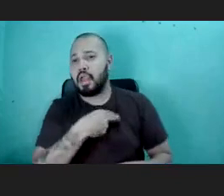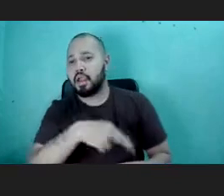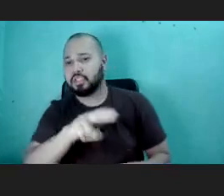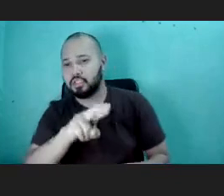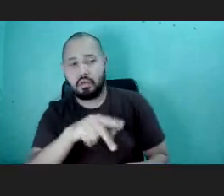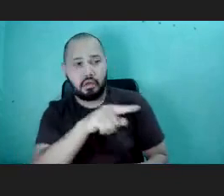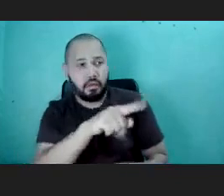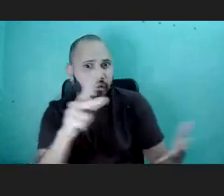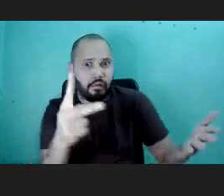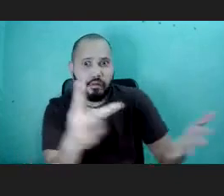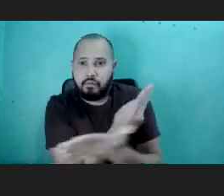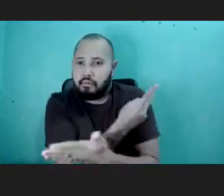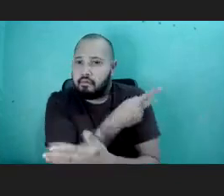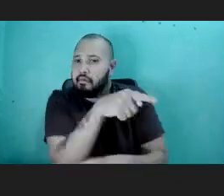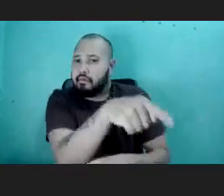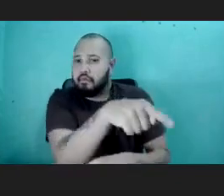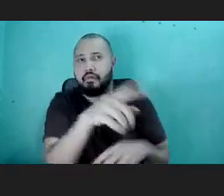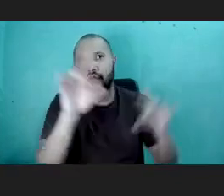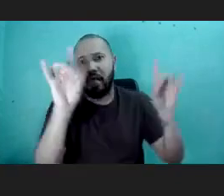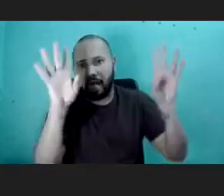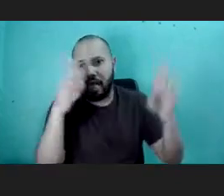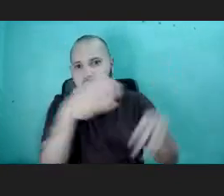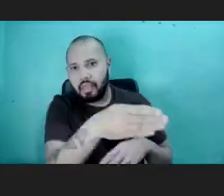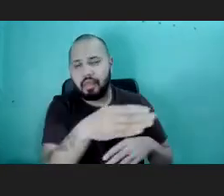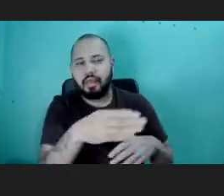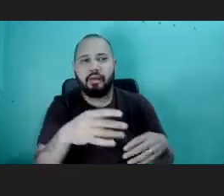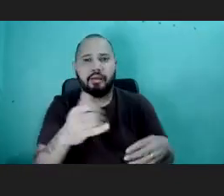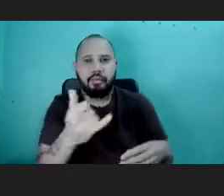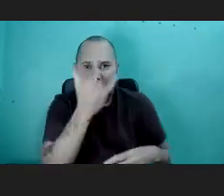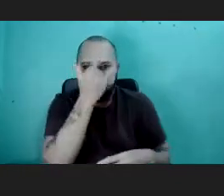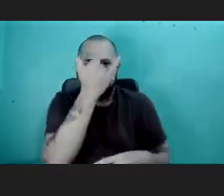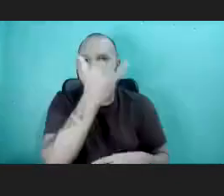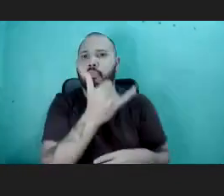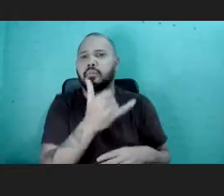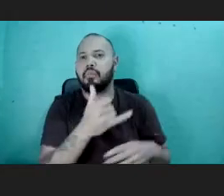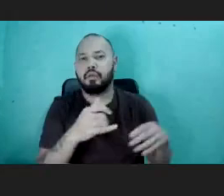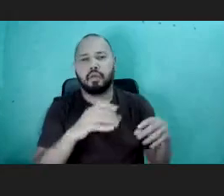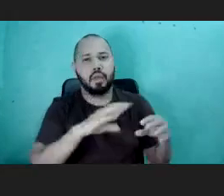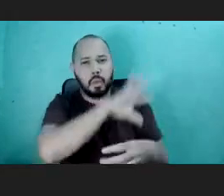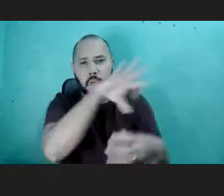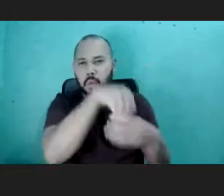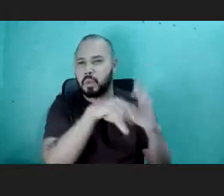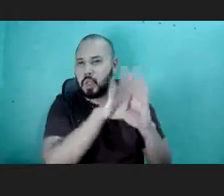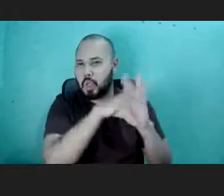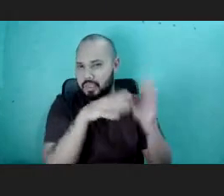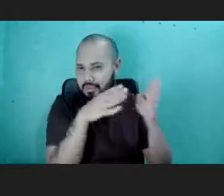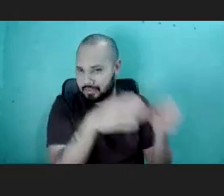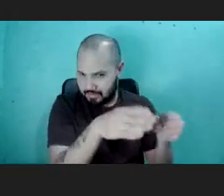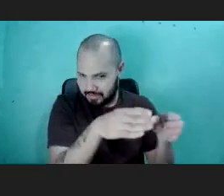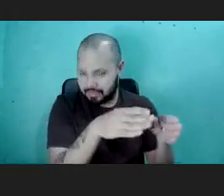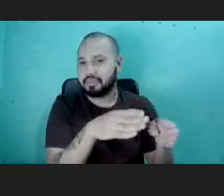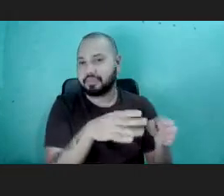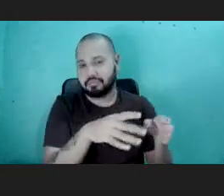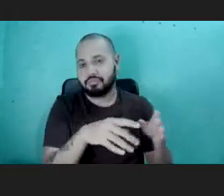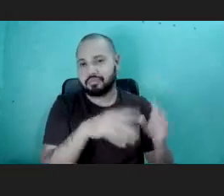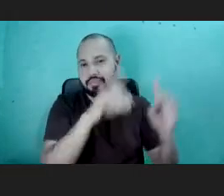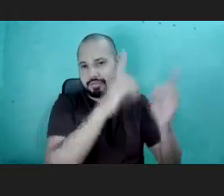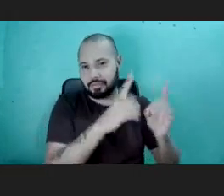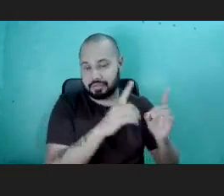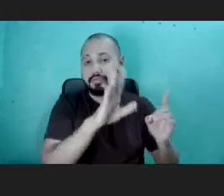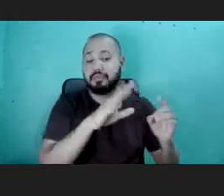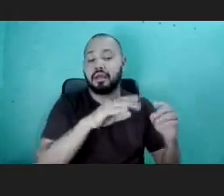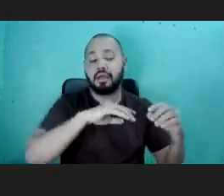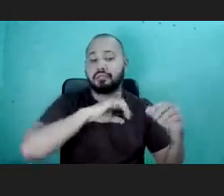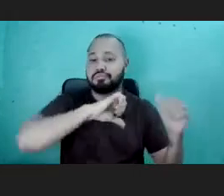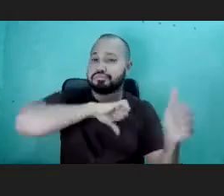fatalidade, a deficiência compreendida como uma tragédia. Ao longo das eras históricas, né,